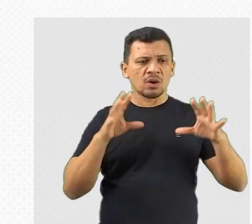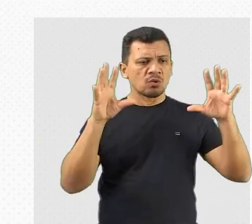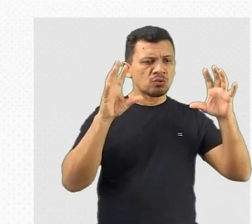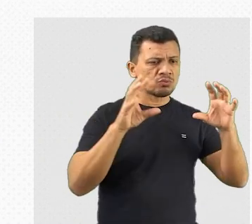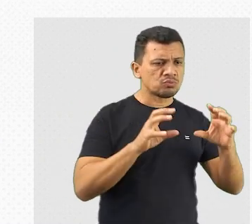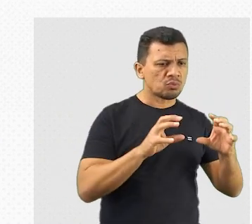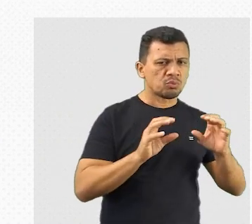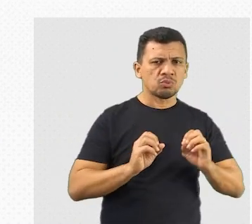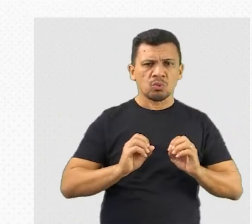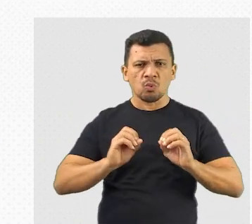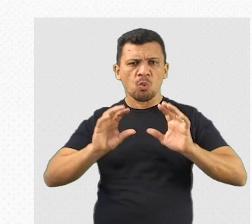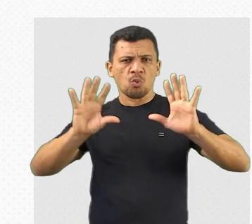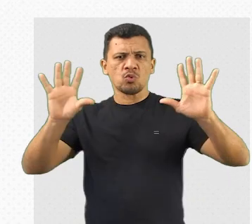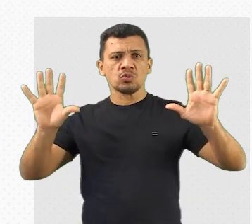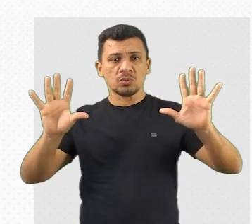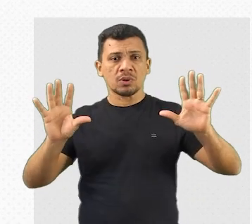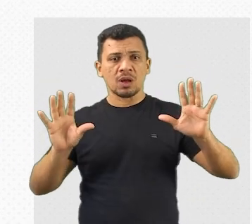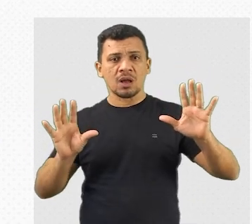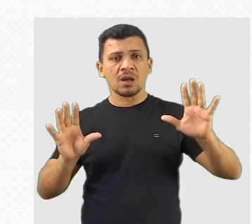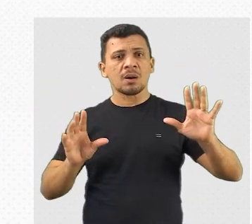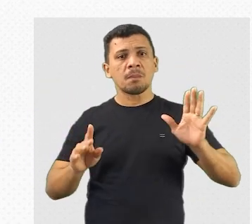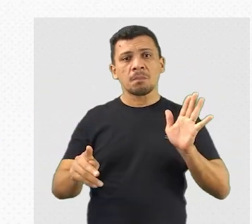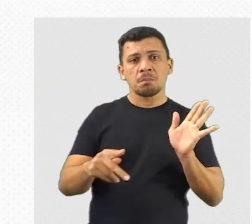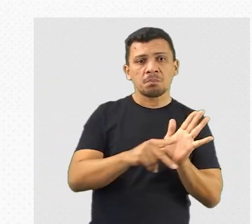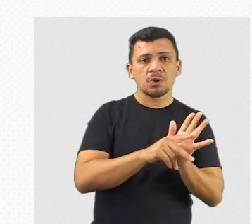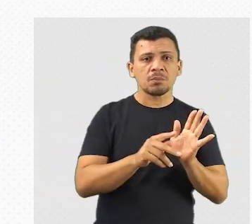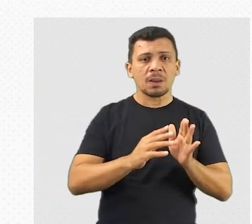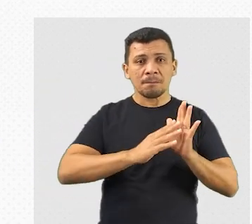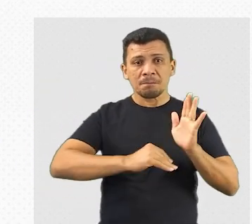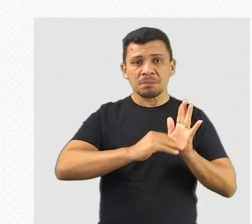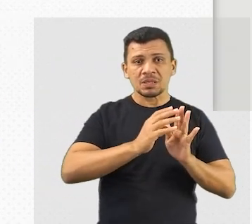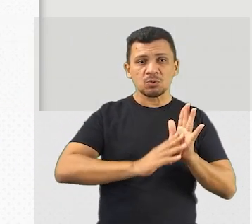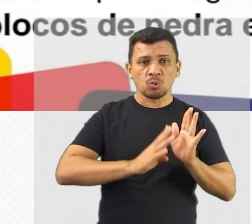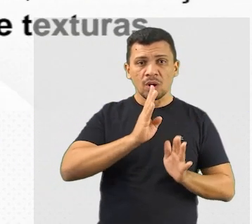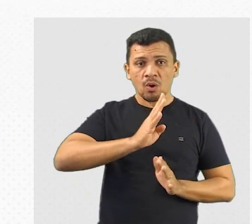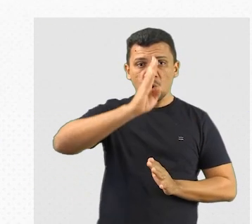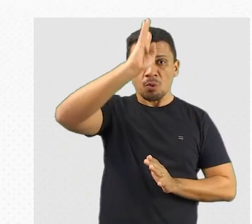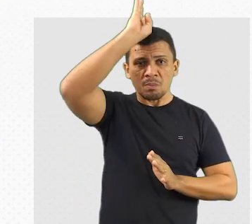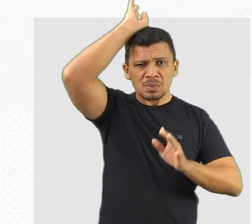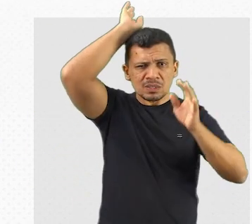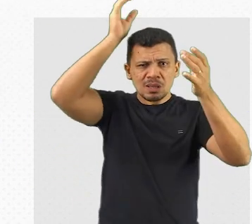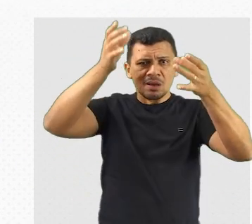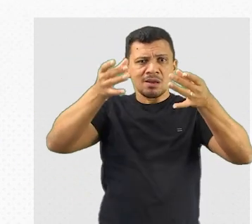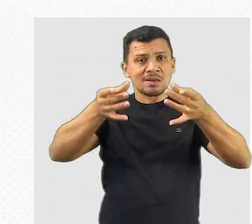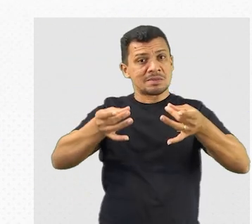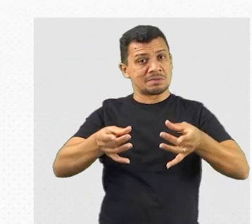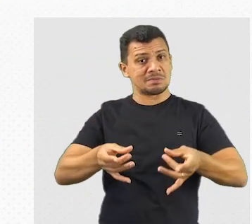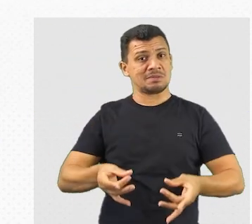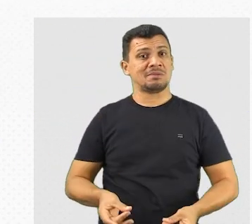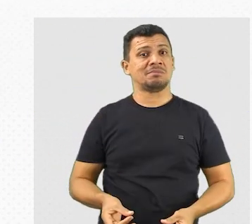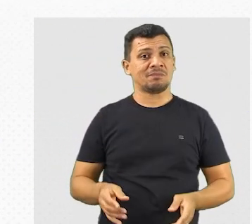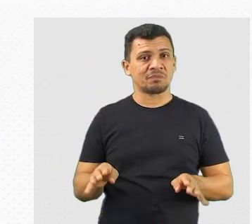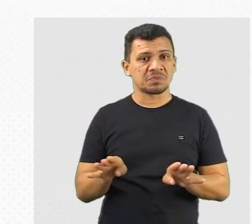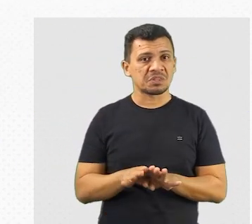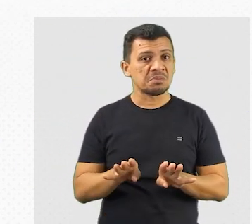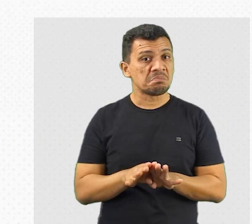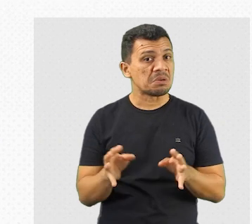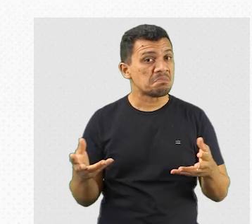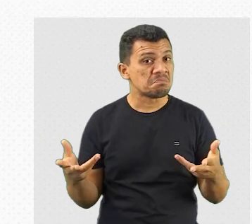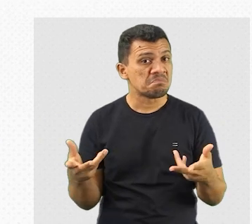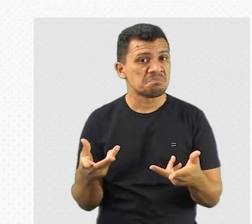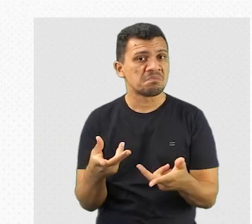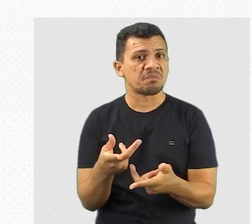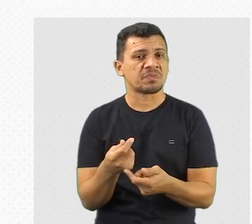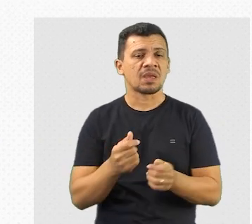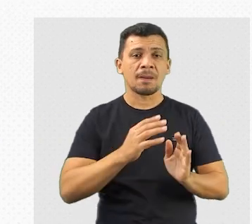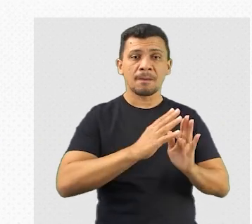né, nos afrescos romanos, já deixa claro o quanto eles são cheios de detalhes e muito sofisticados nisso. Tanto é que a